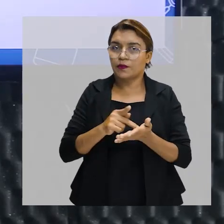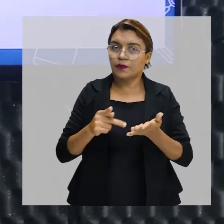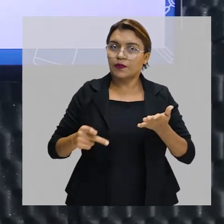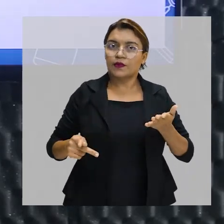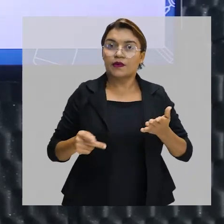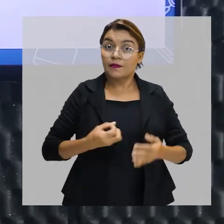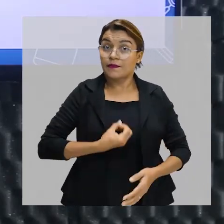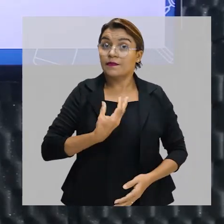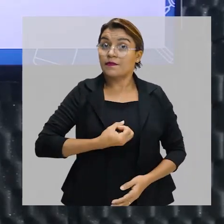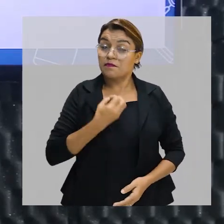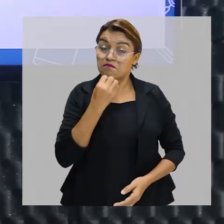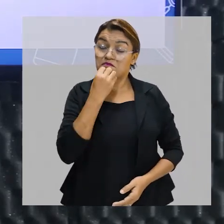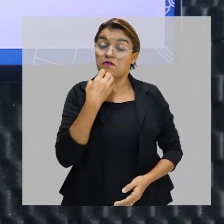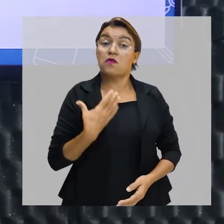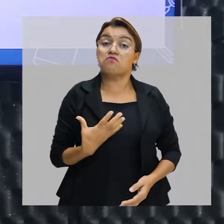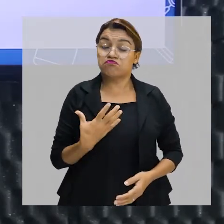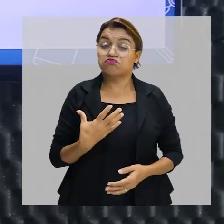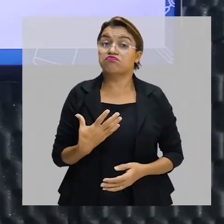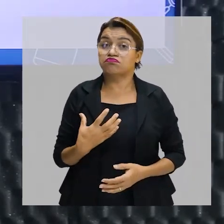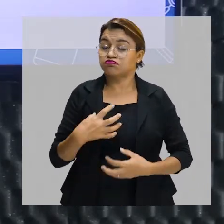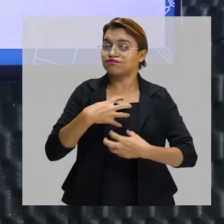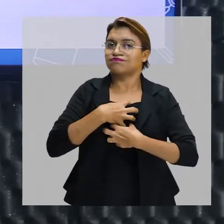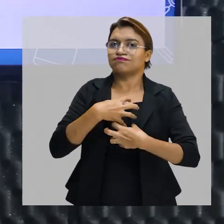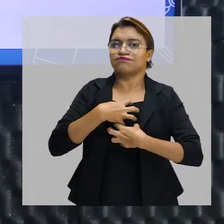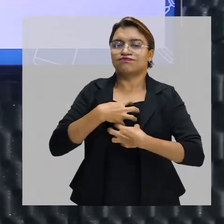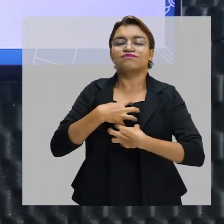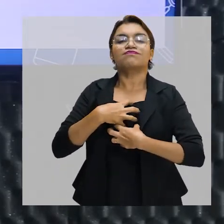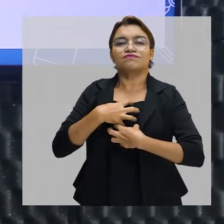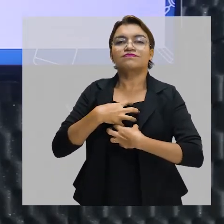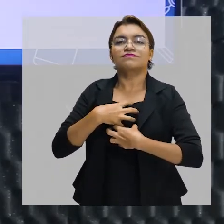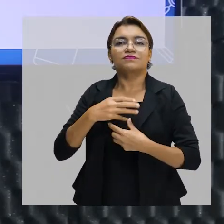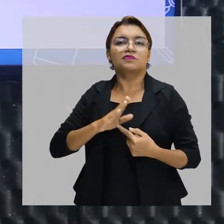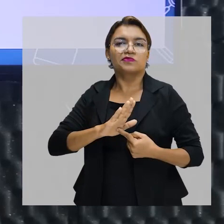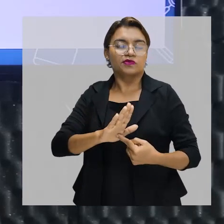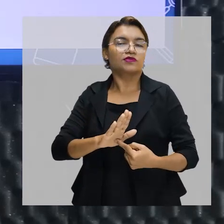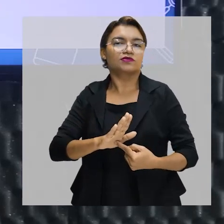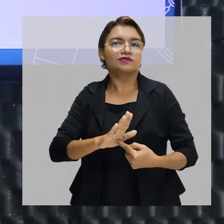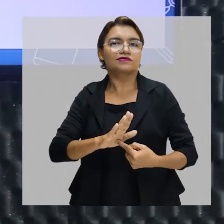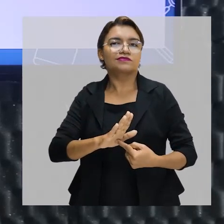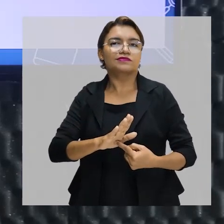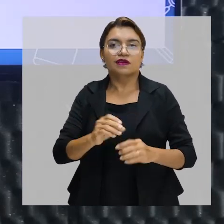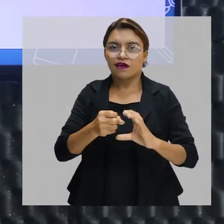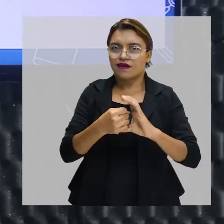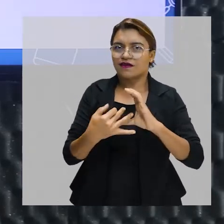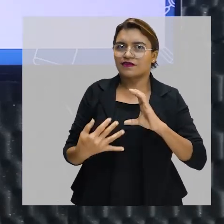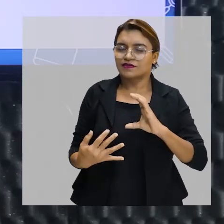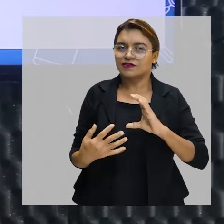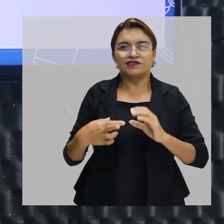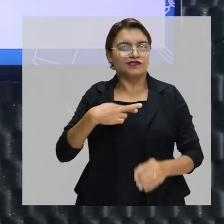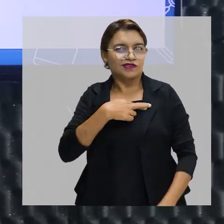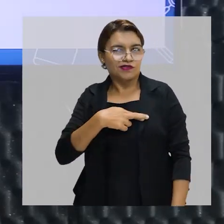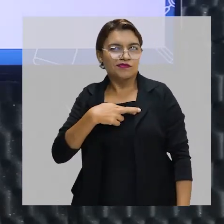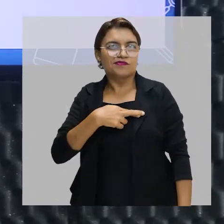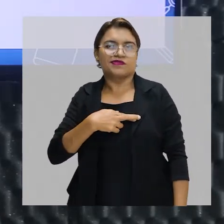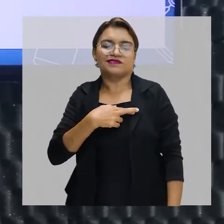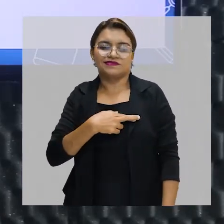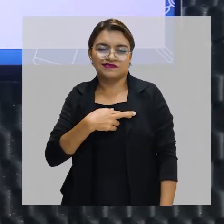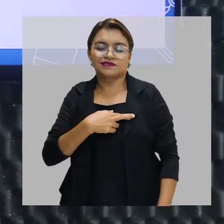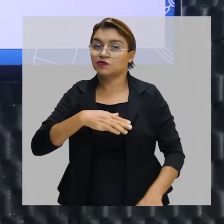poema muito rico, muito sentimentalista também, por isso que eu citei aí características românticas,